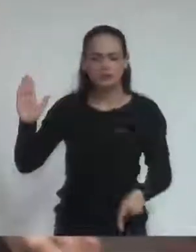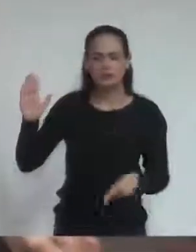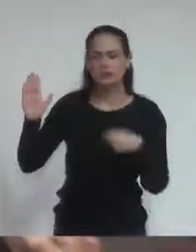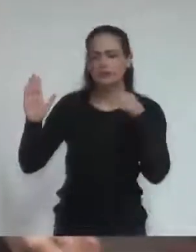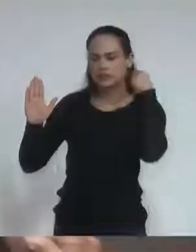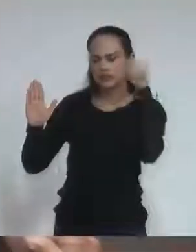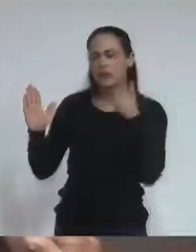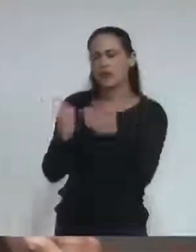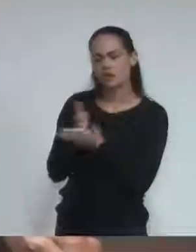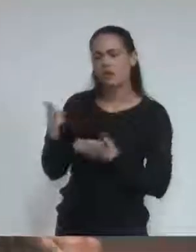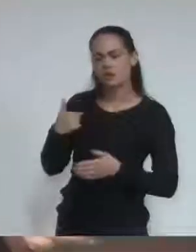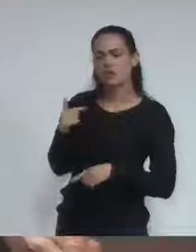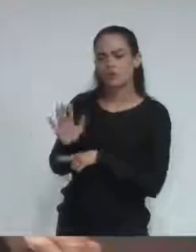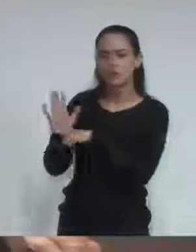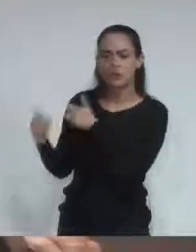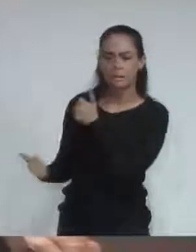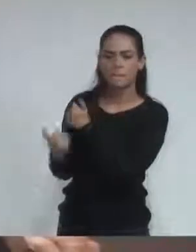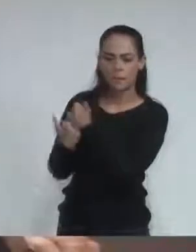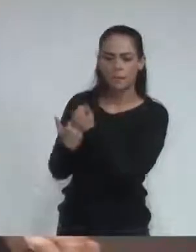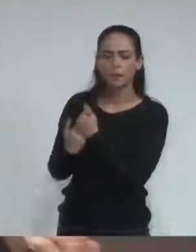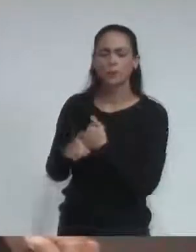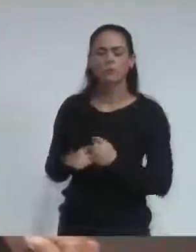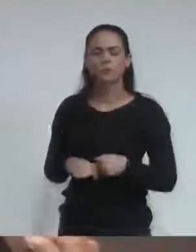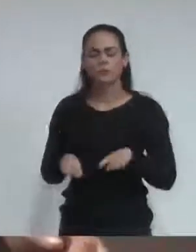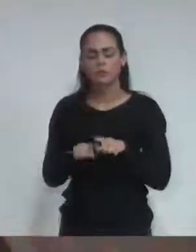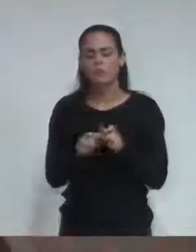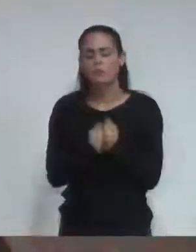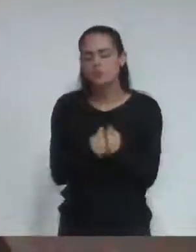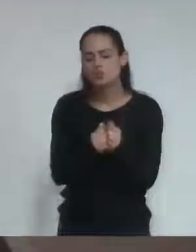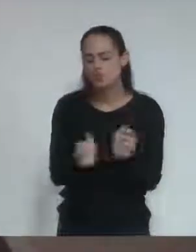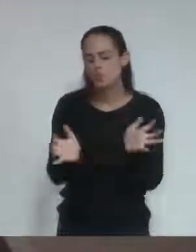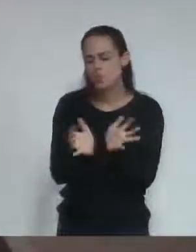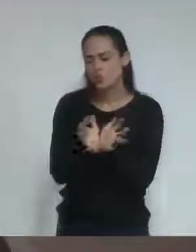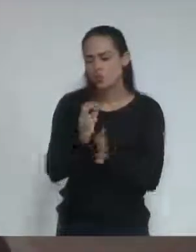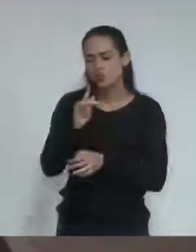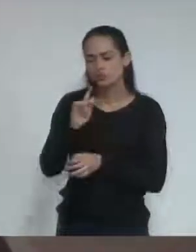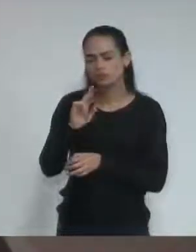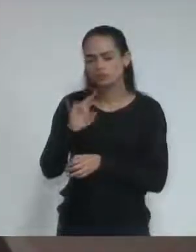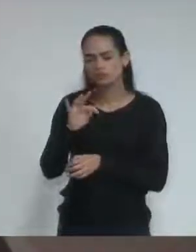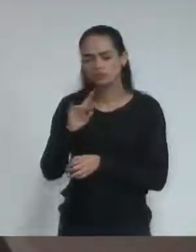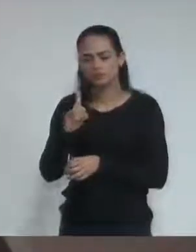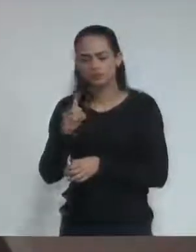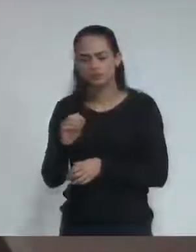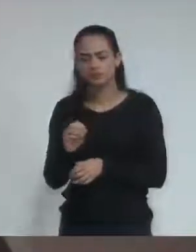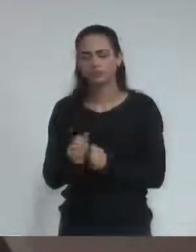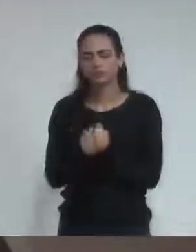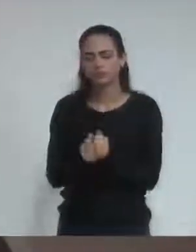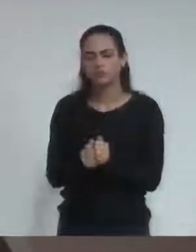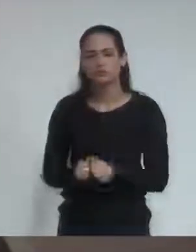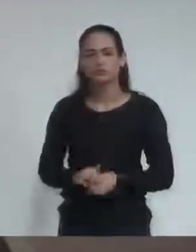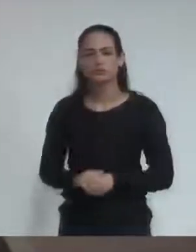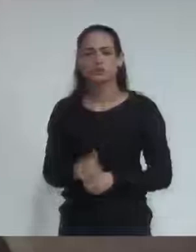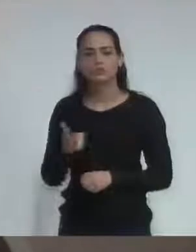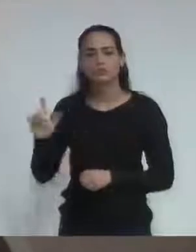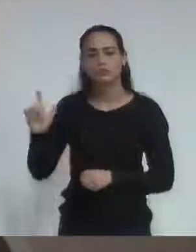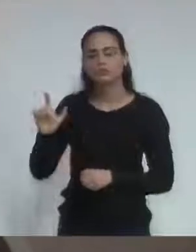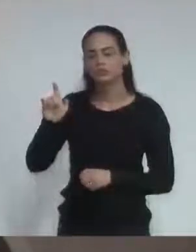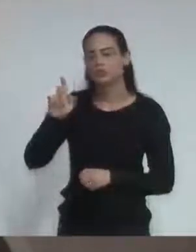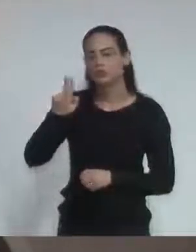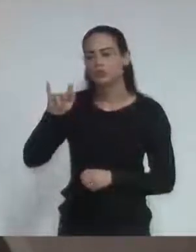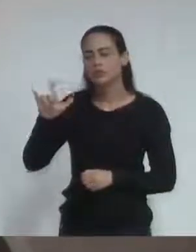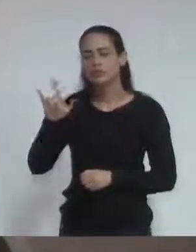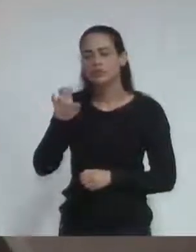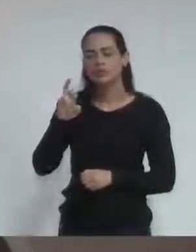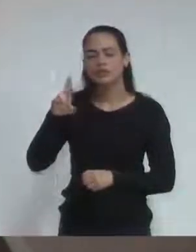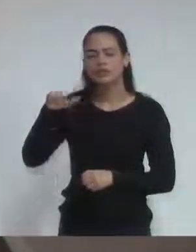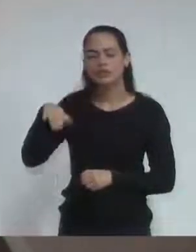está apoiando. O deputado federal, que é uma pessoa que é um amigo pessoal, Guilherme Campos, que todos aqui conhecem,